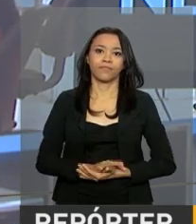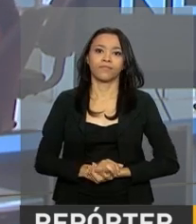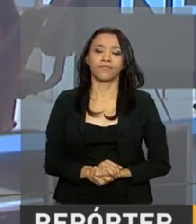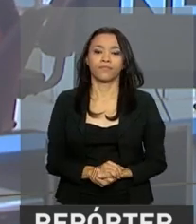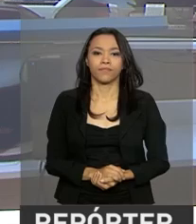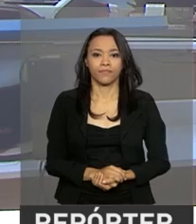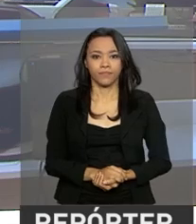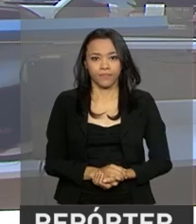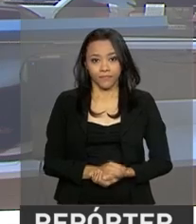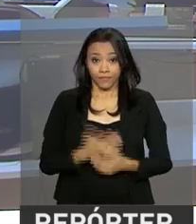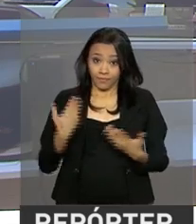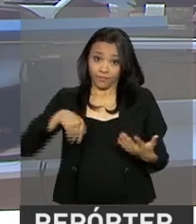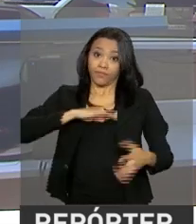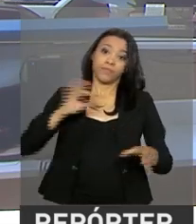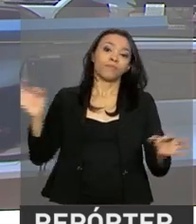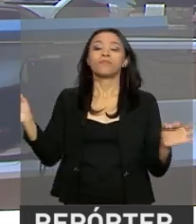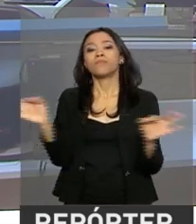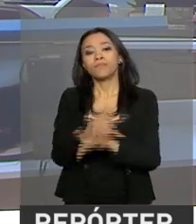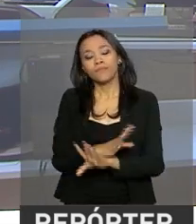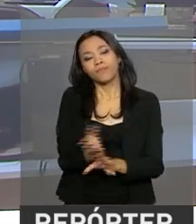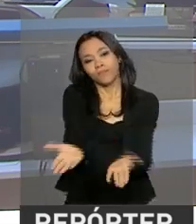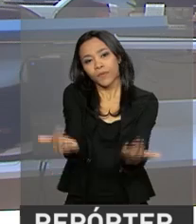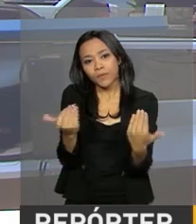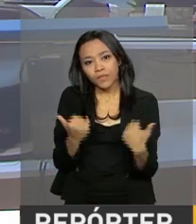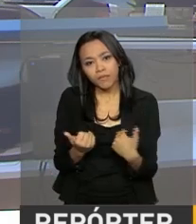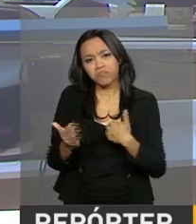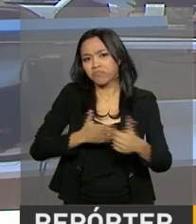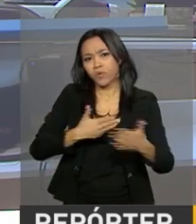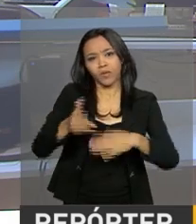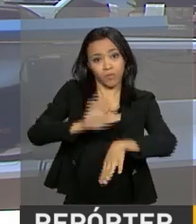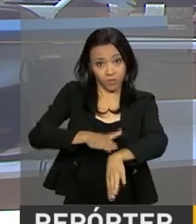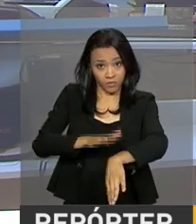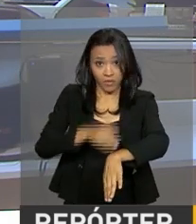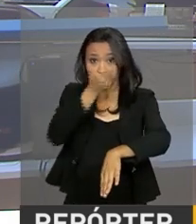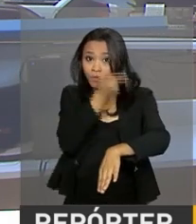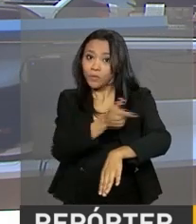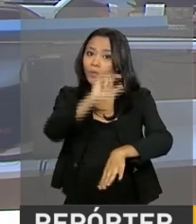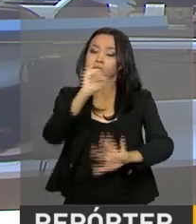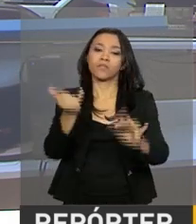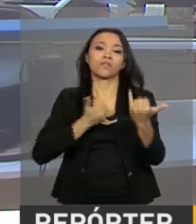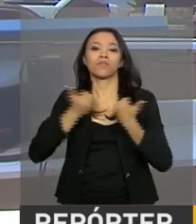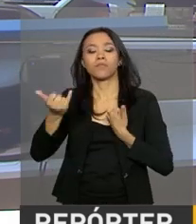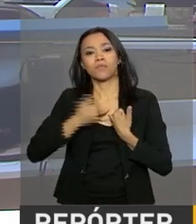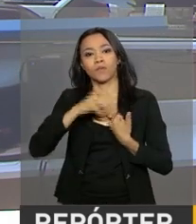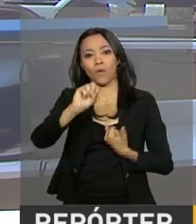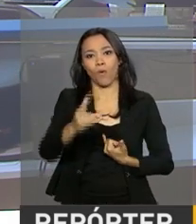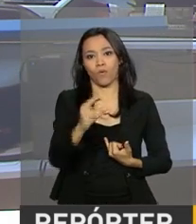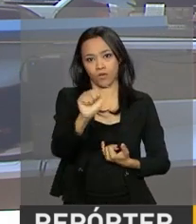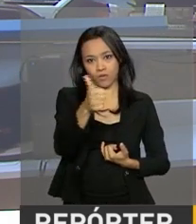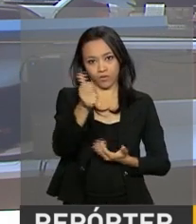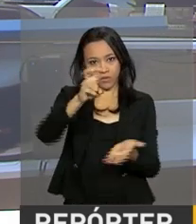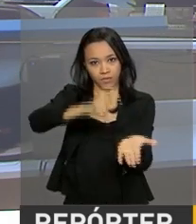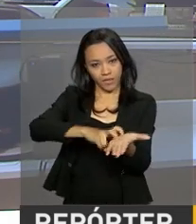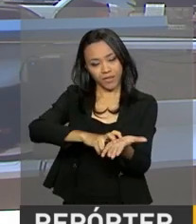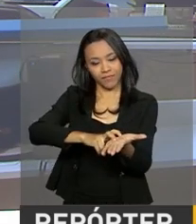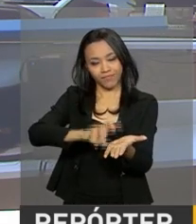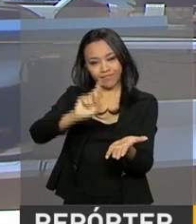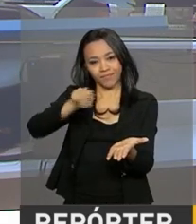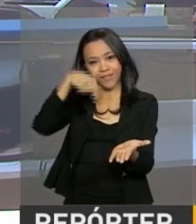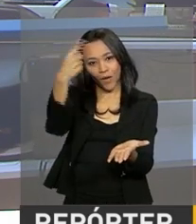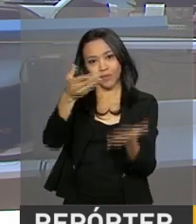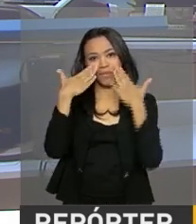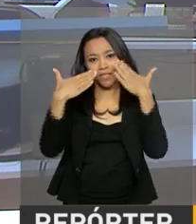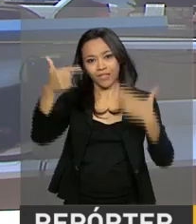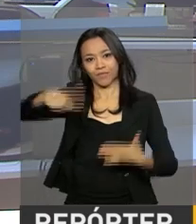enem.inep.gov.br e nós ficamos por aqui voltamos a qualquer momento com outras informações ou às 11 da manhã na próxima